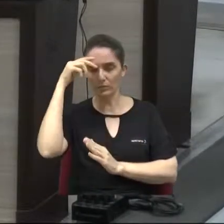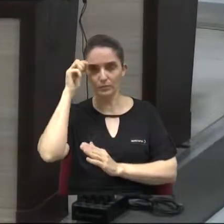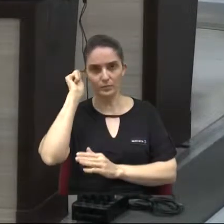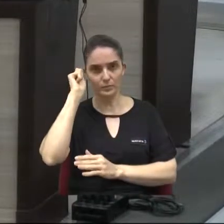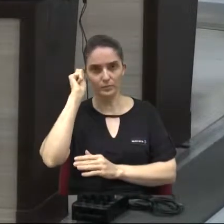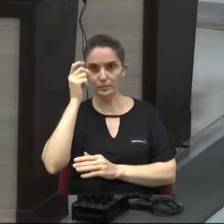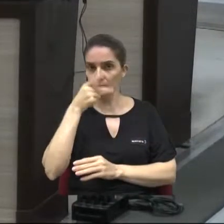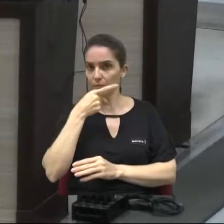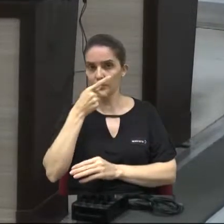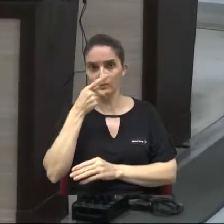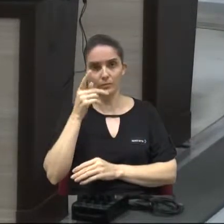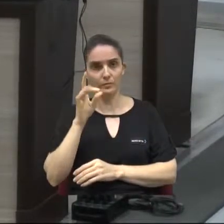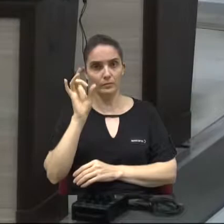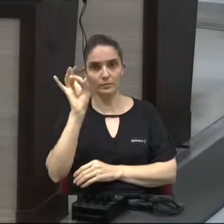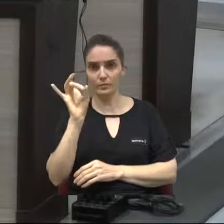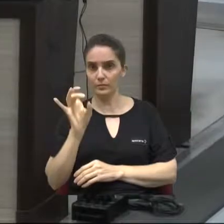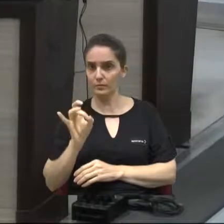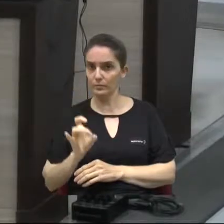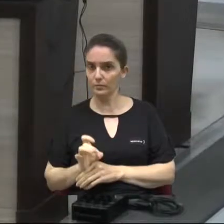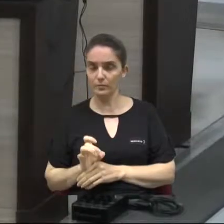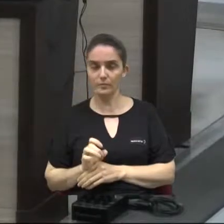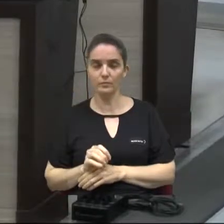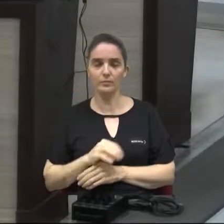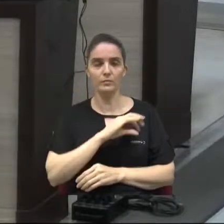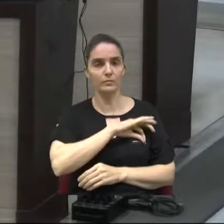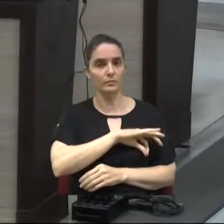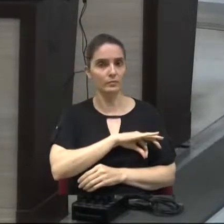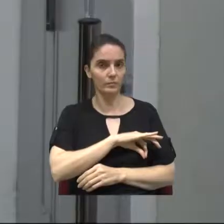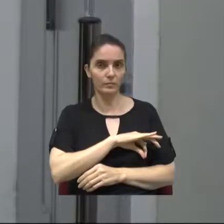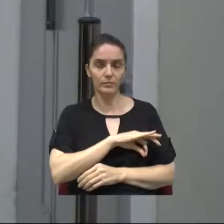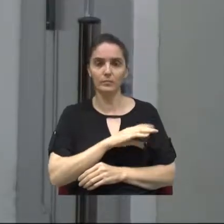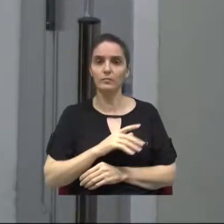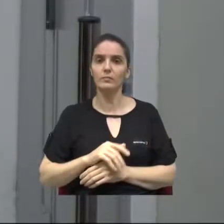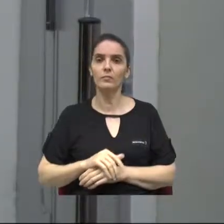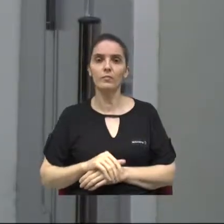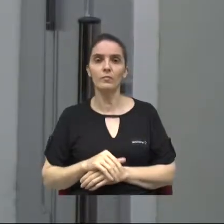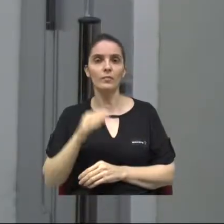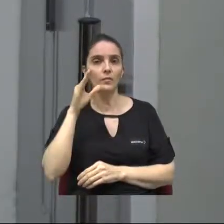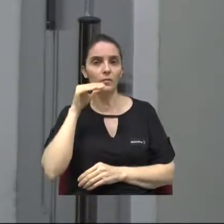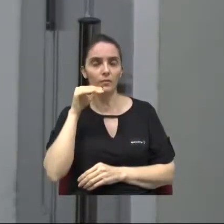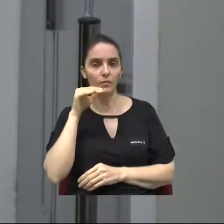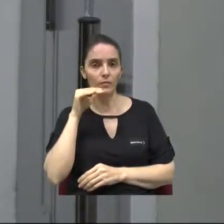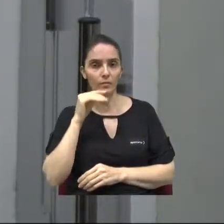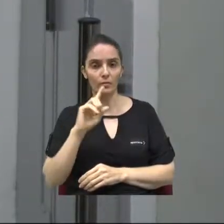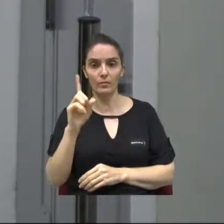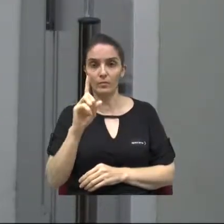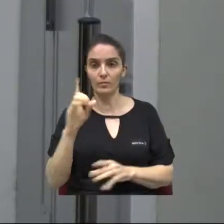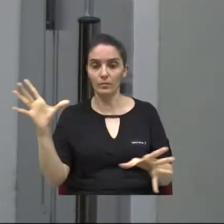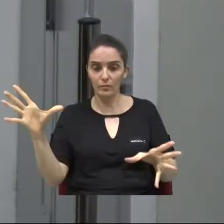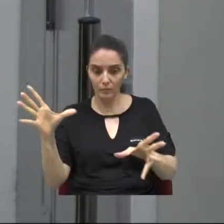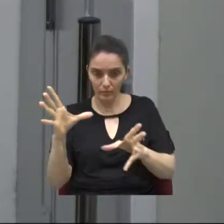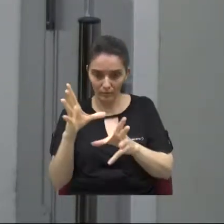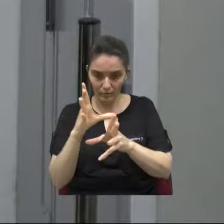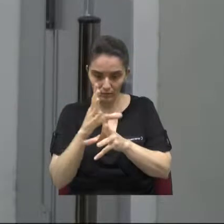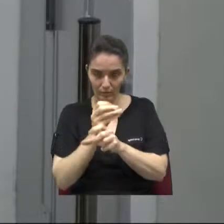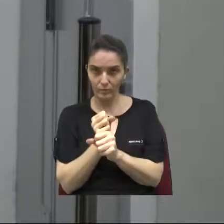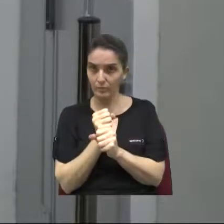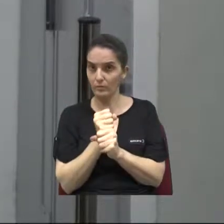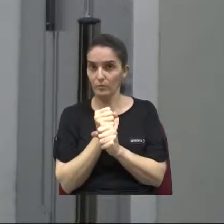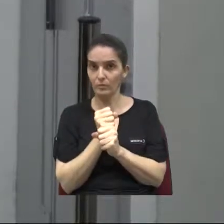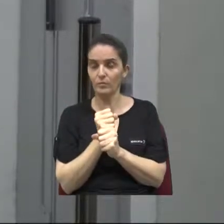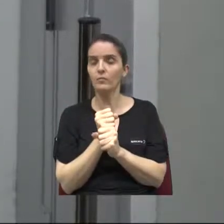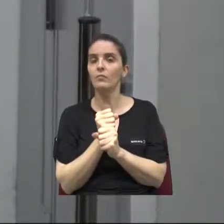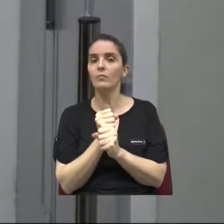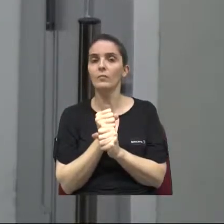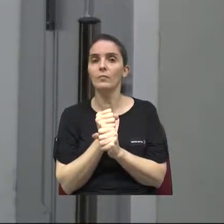trata especificamente de verbas rescisórias, e sim saber o valor total